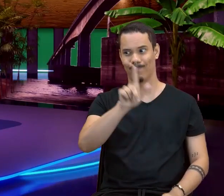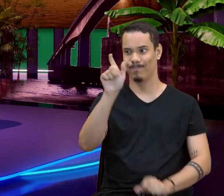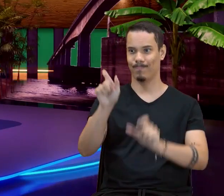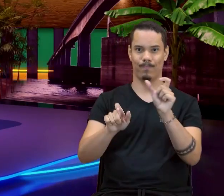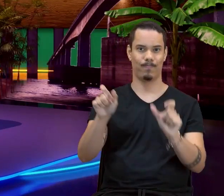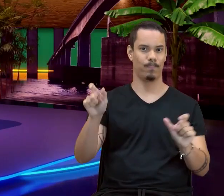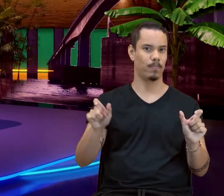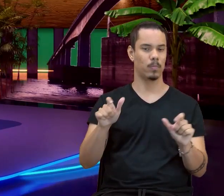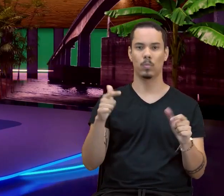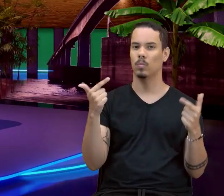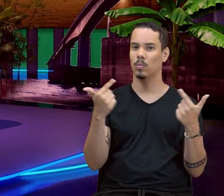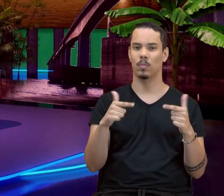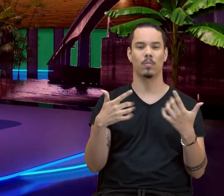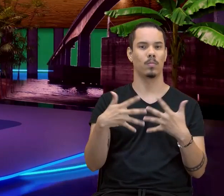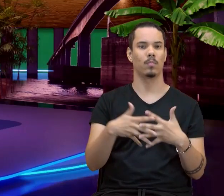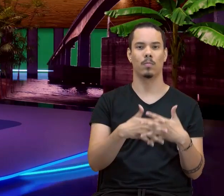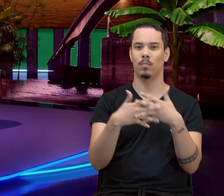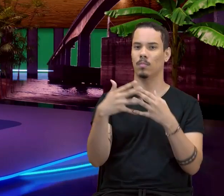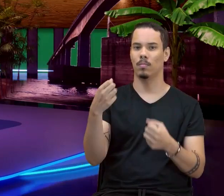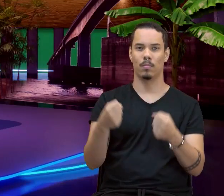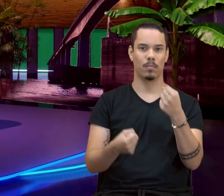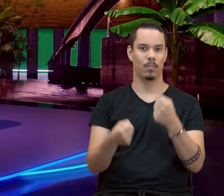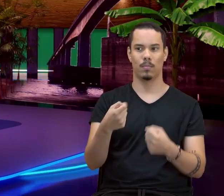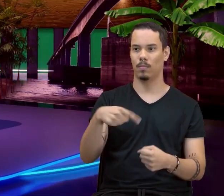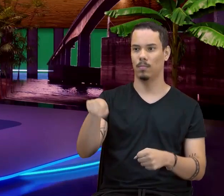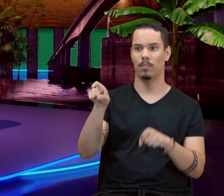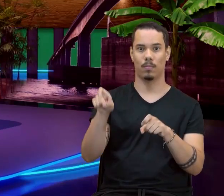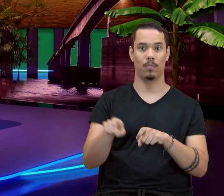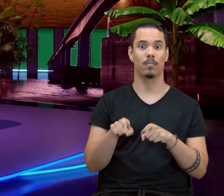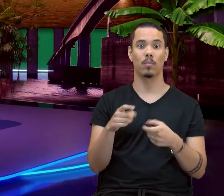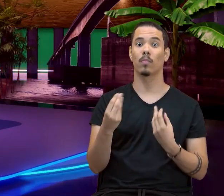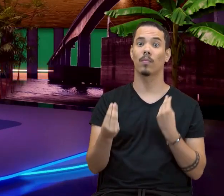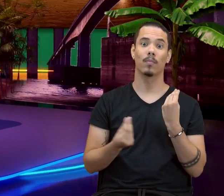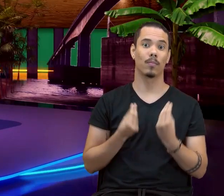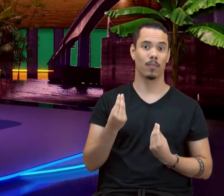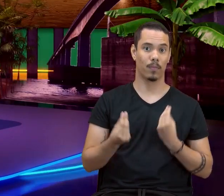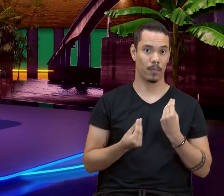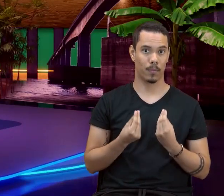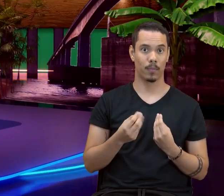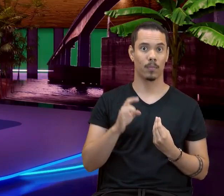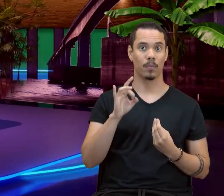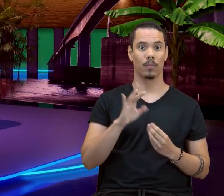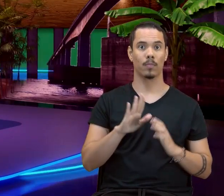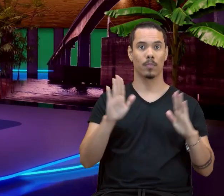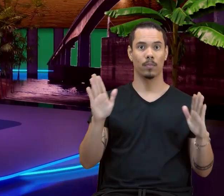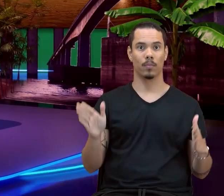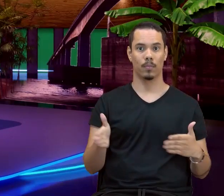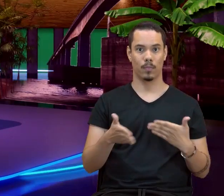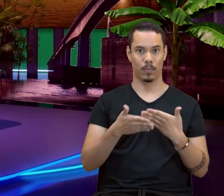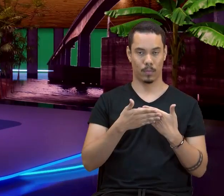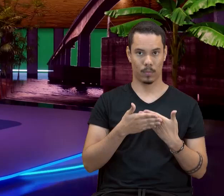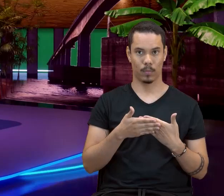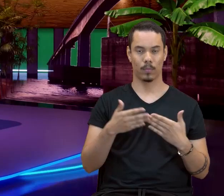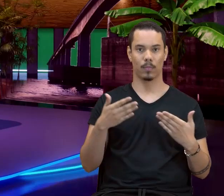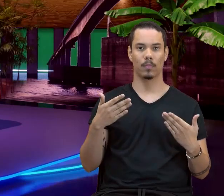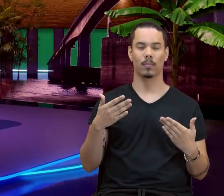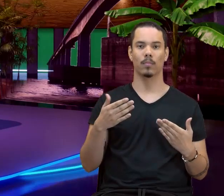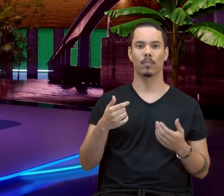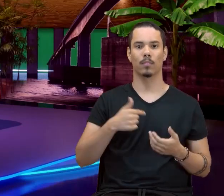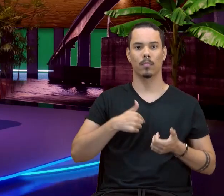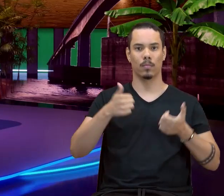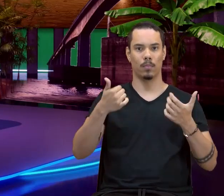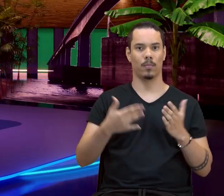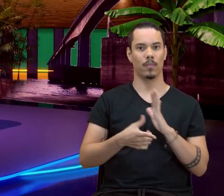ter um caminhão, de ter um carro para ir para o seu sítio. Com certeza, né? E só para terminar a questão da linha de raciocínio em relação a